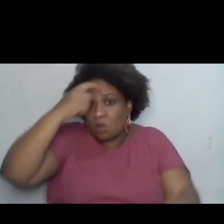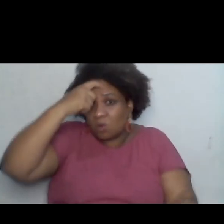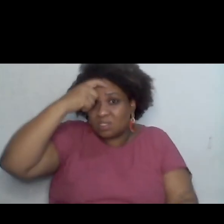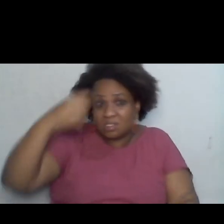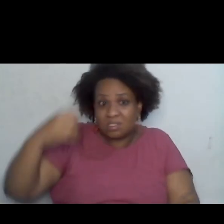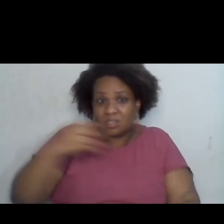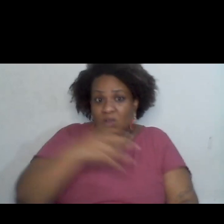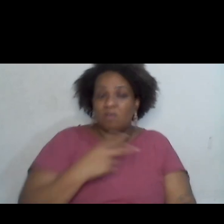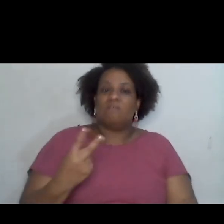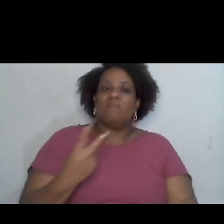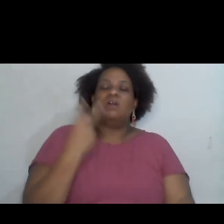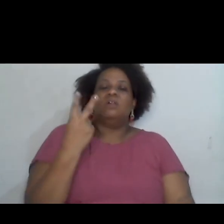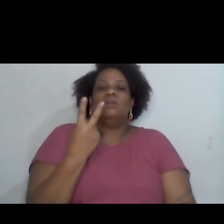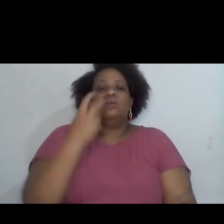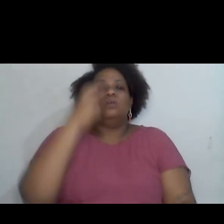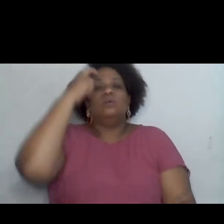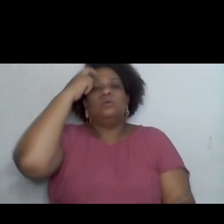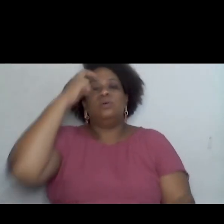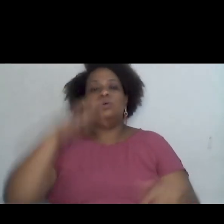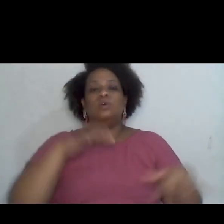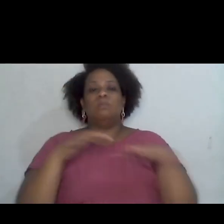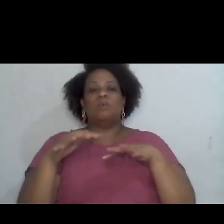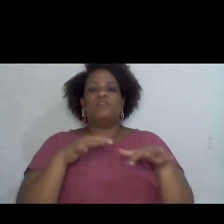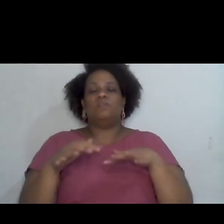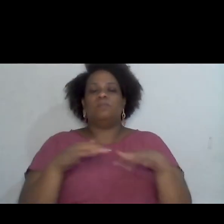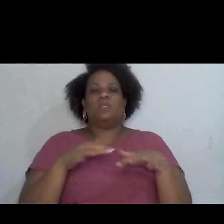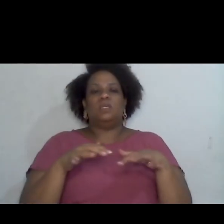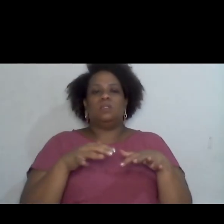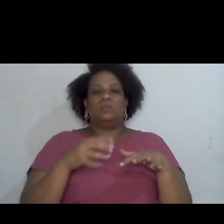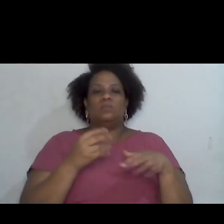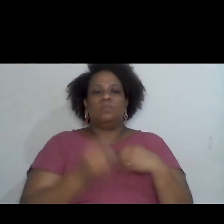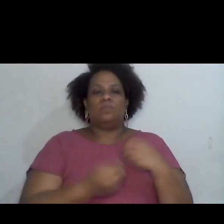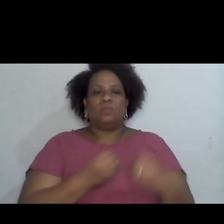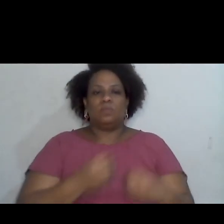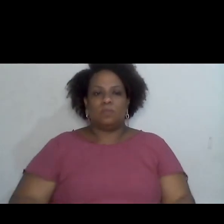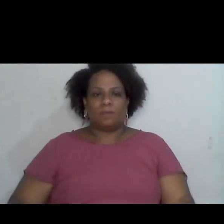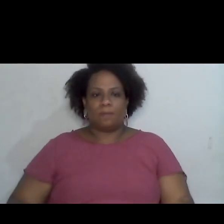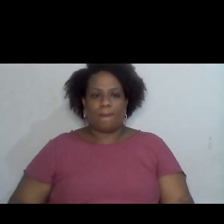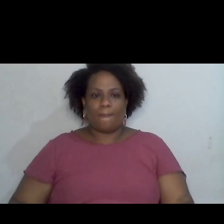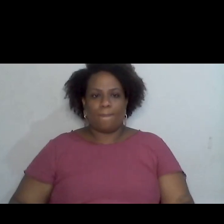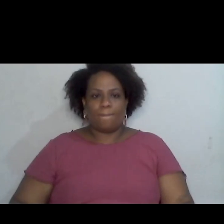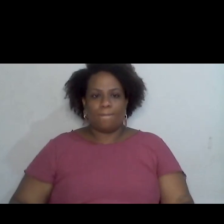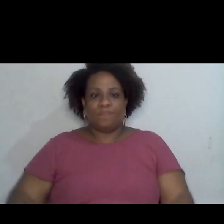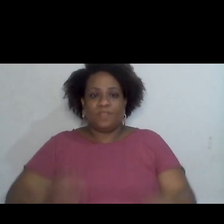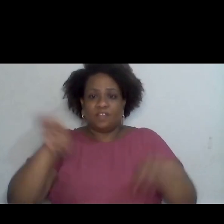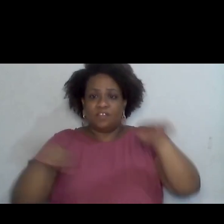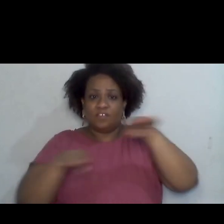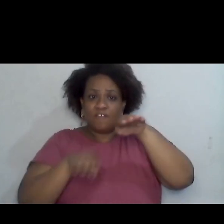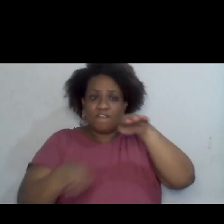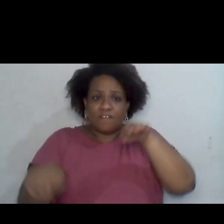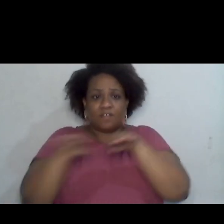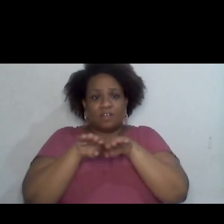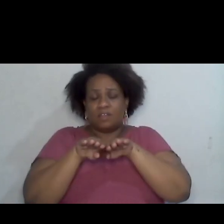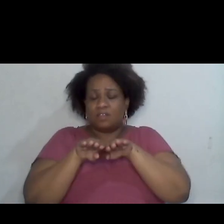a cultura movimenta a economia, como gera emprego, como ajuda a combater a violência, a desigualdade social. Isso a gente só vai